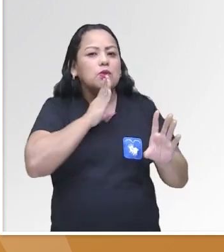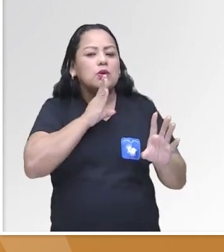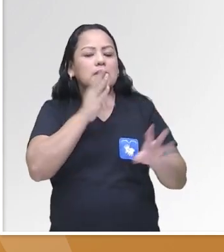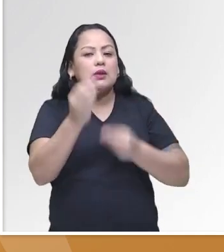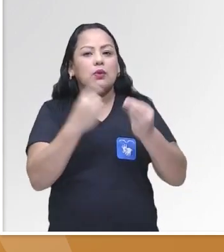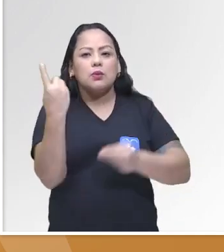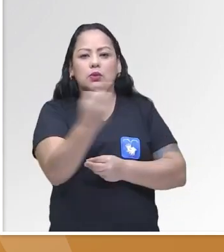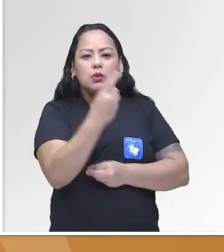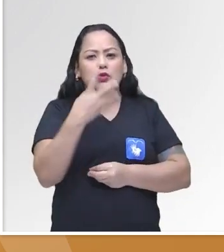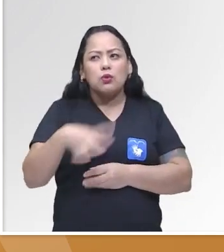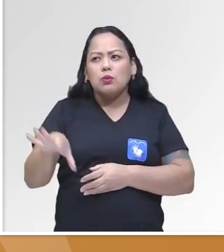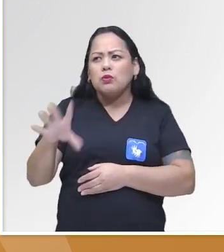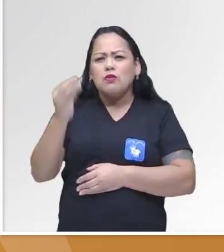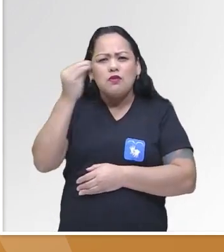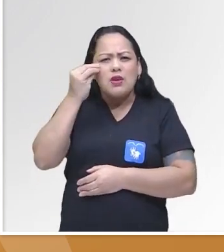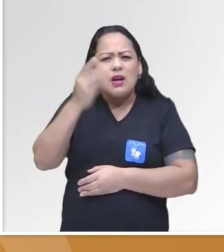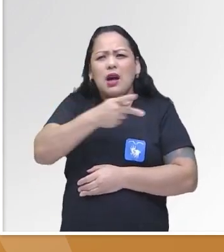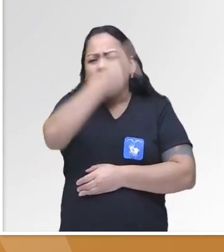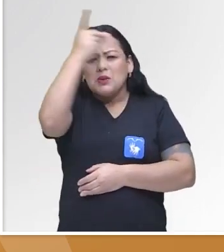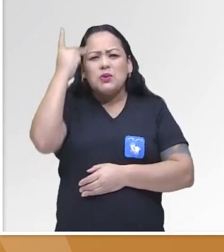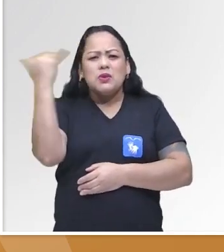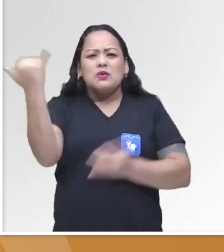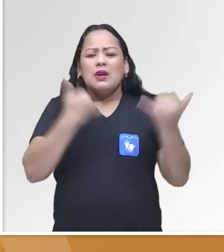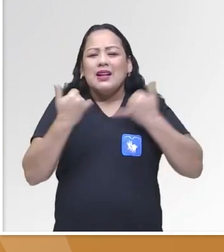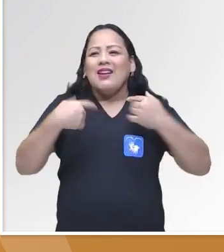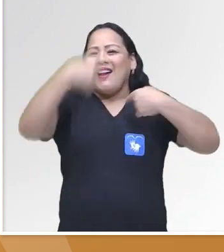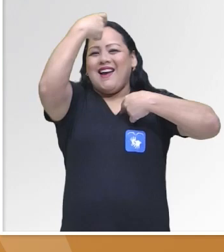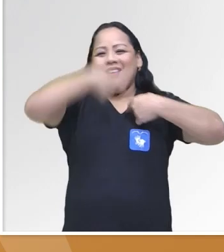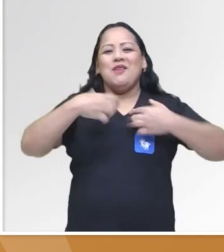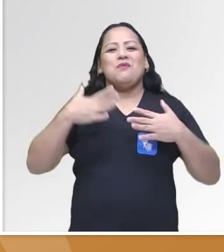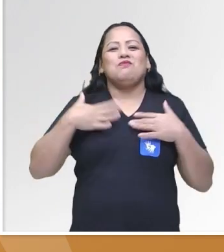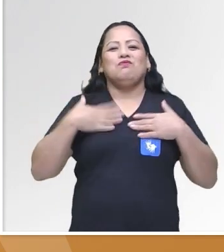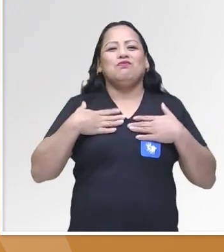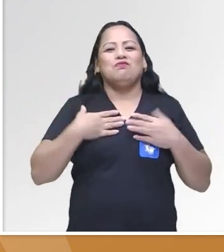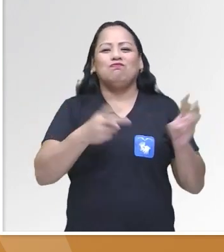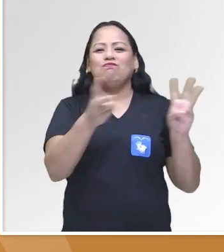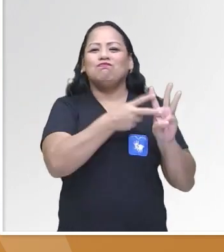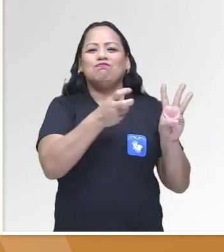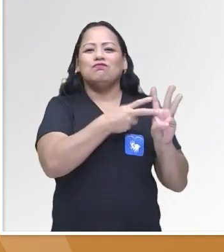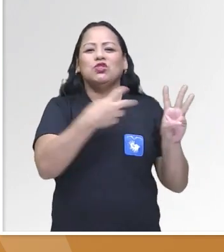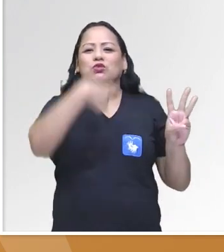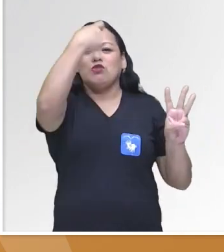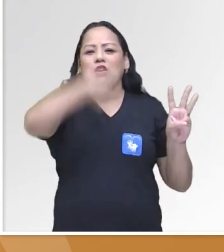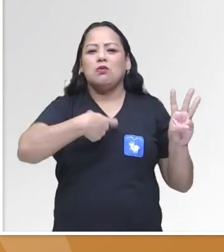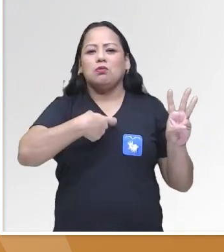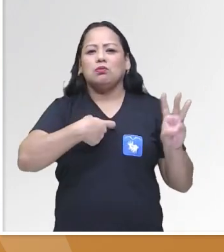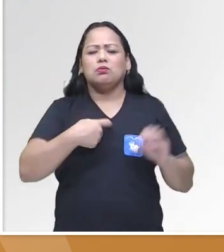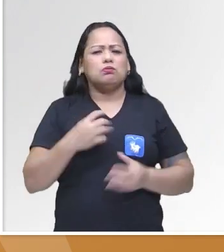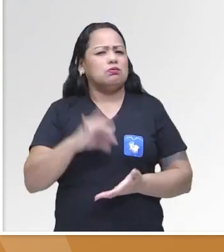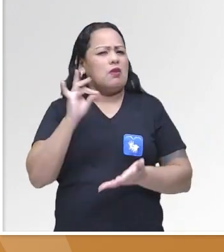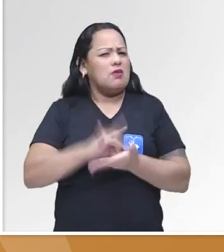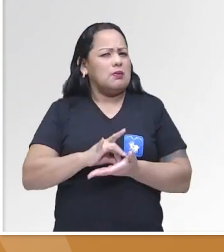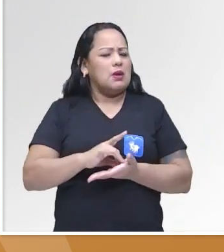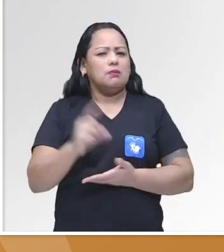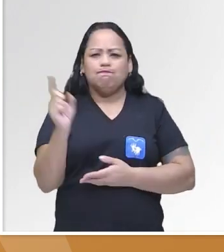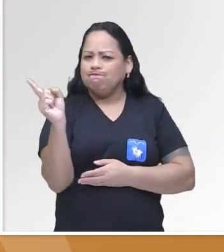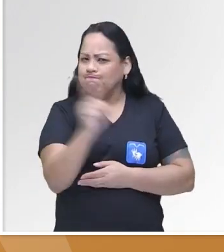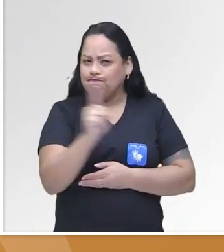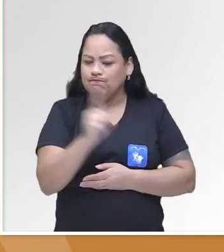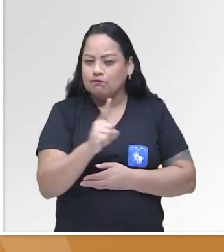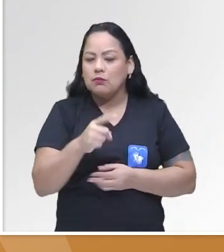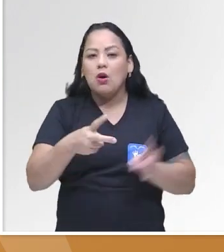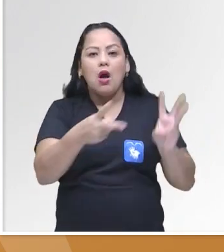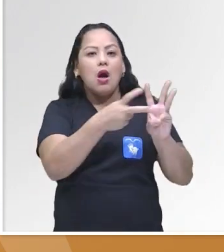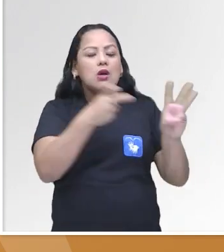como a gente ouve muitas pessoas falarem: ah, mas eu sou índio. Não podemos afirmar isso. Os índios,